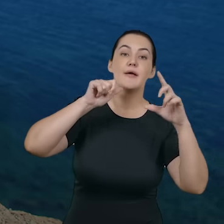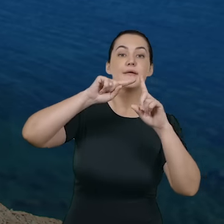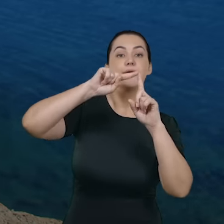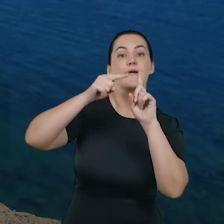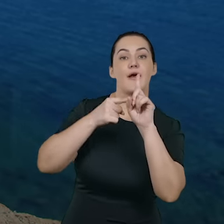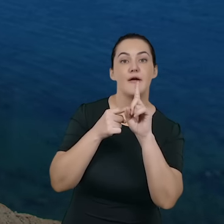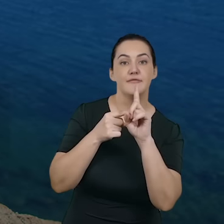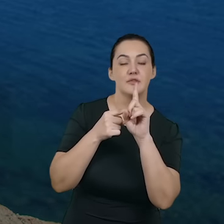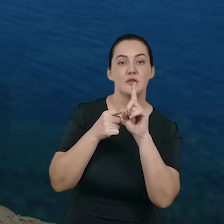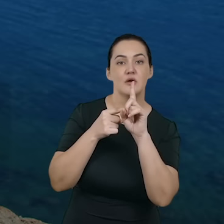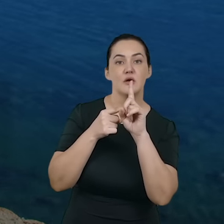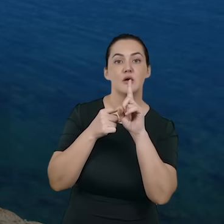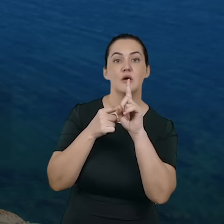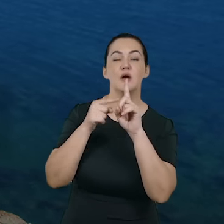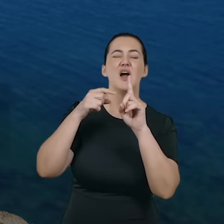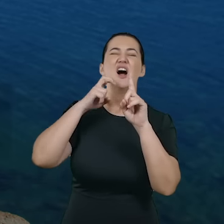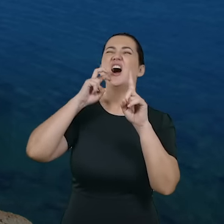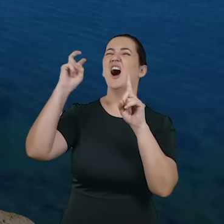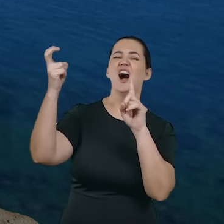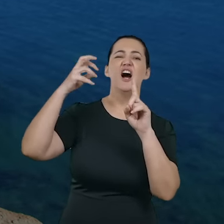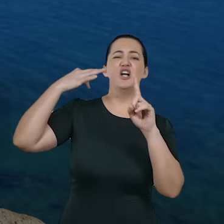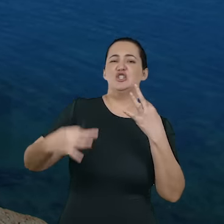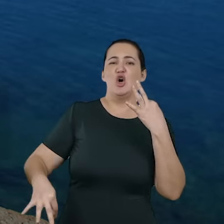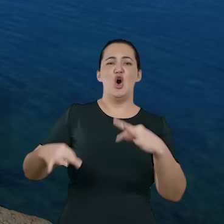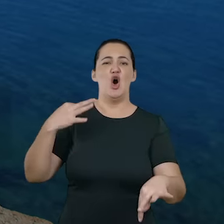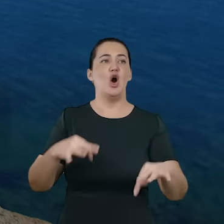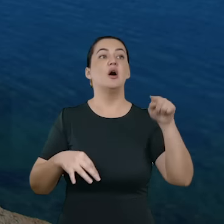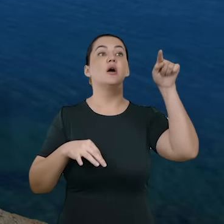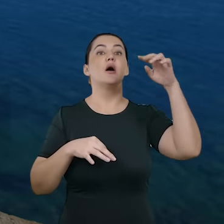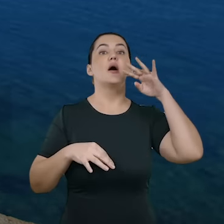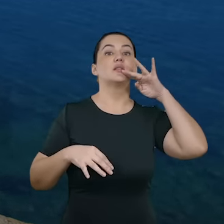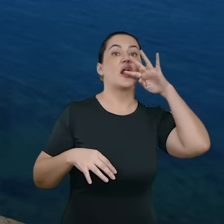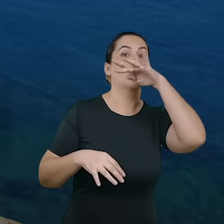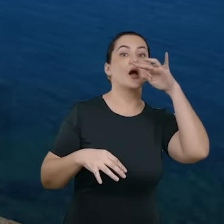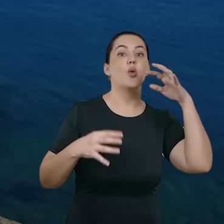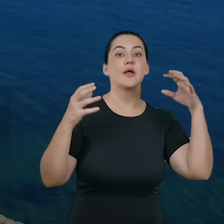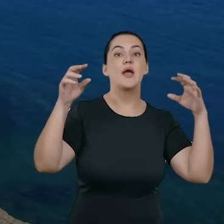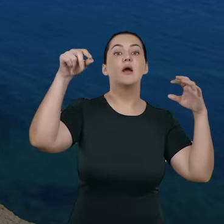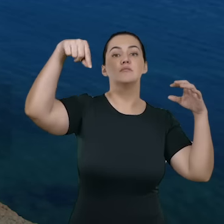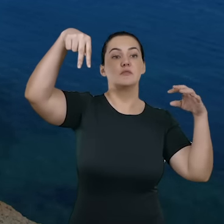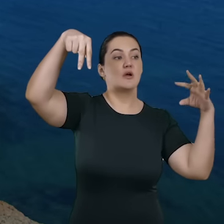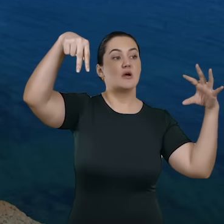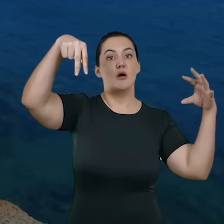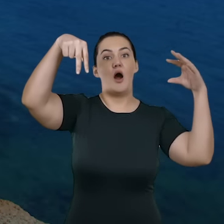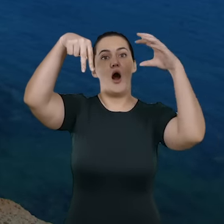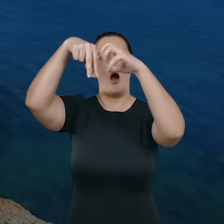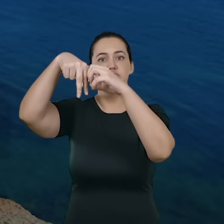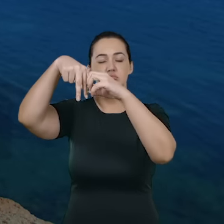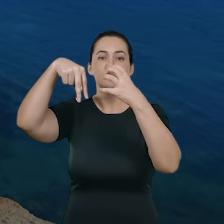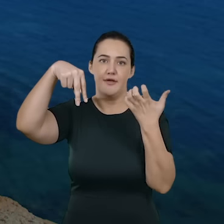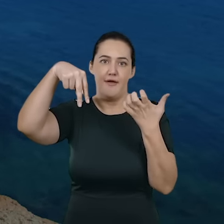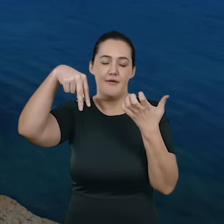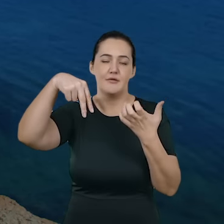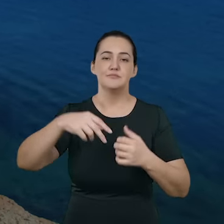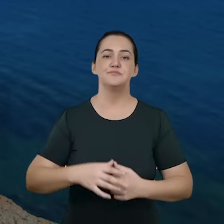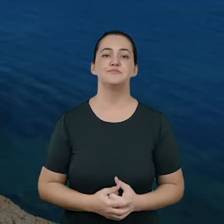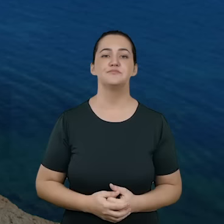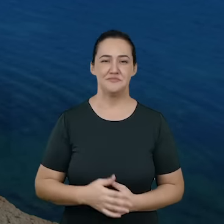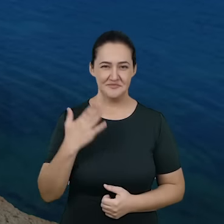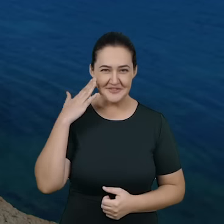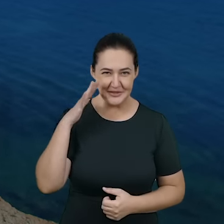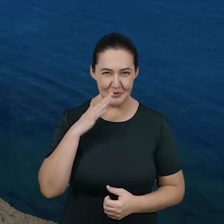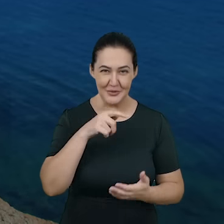de parto e é perseguida por um dragão que quer devorar o filho da mulher que está para nascer. Agora sim, que